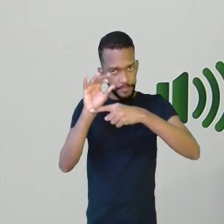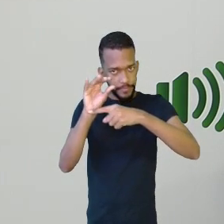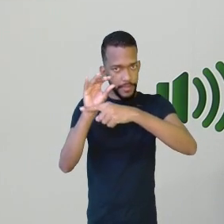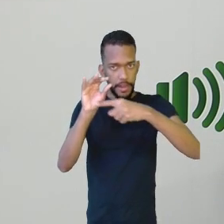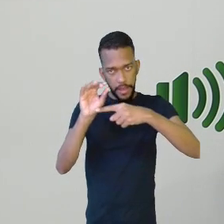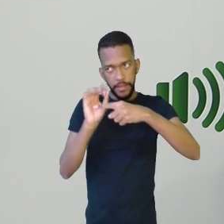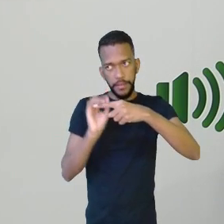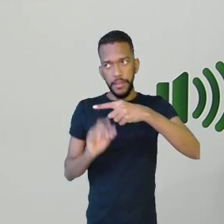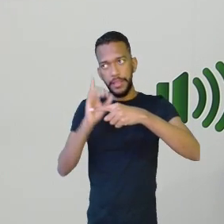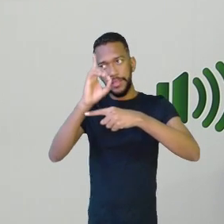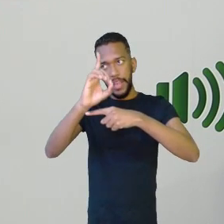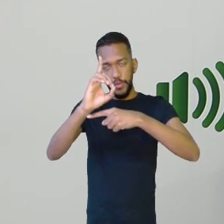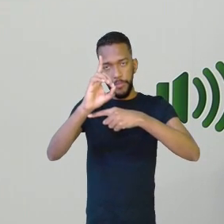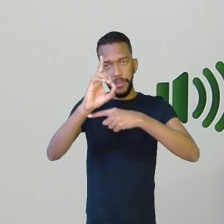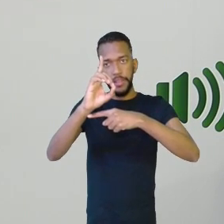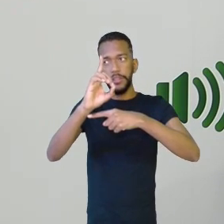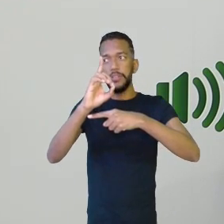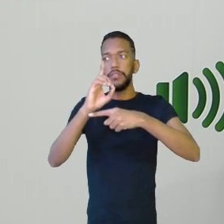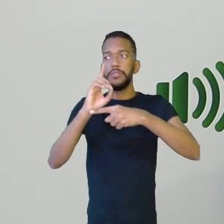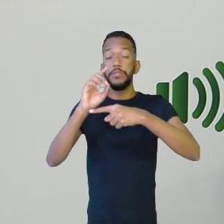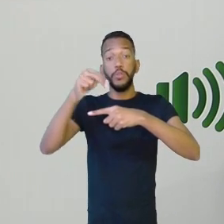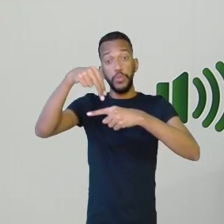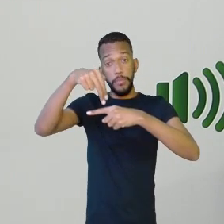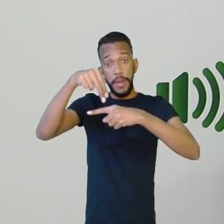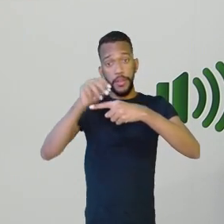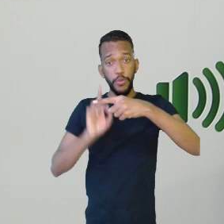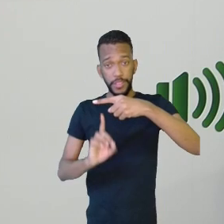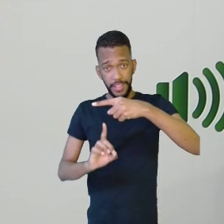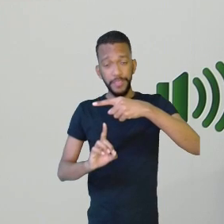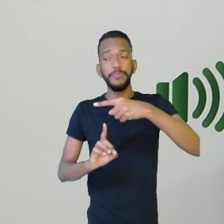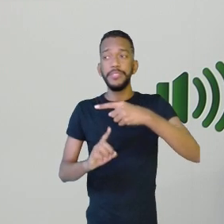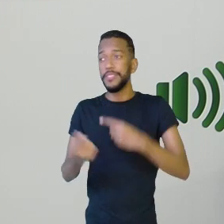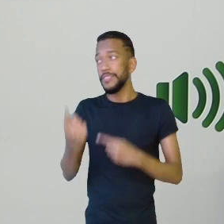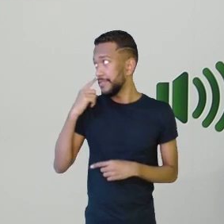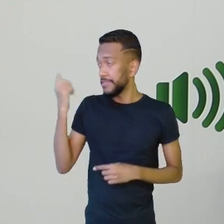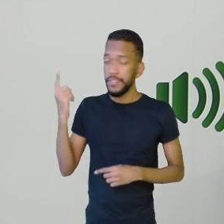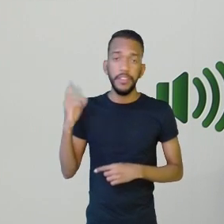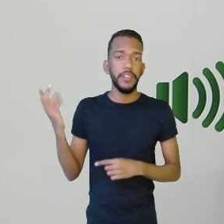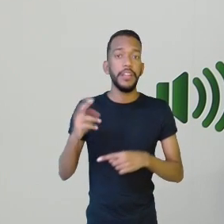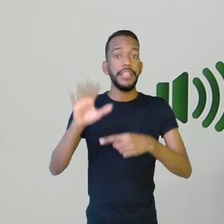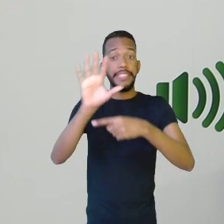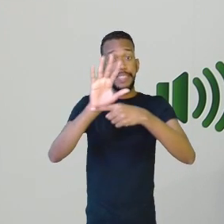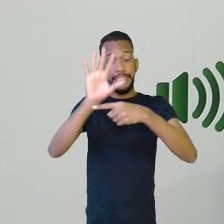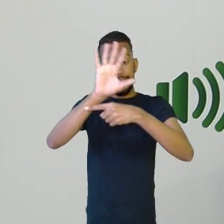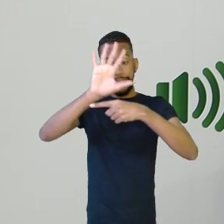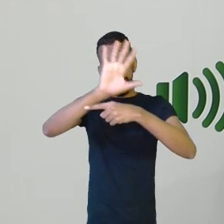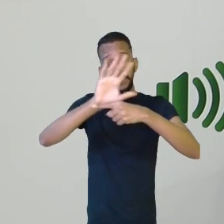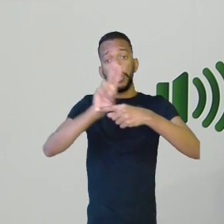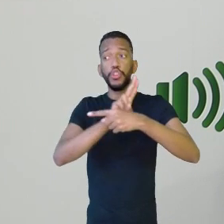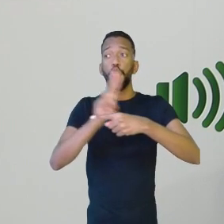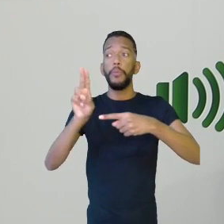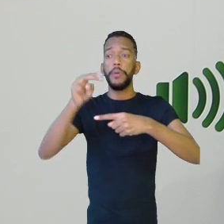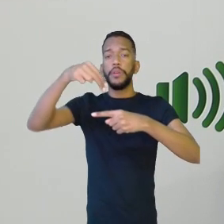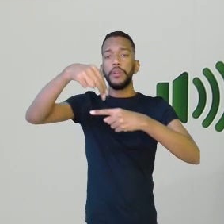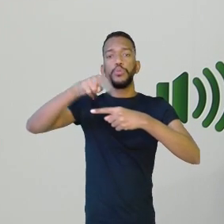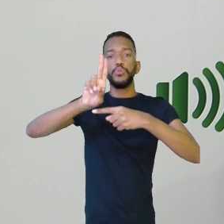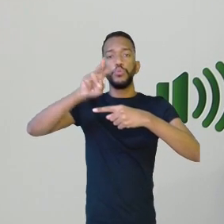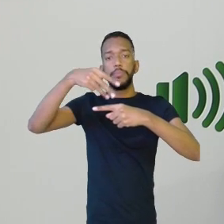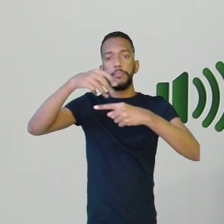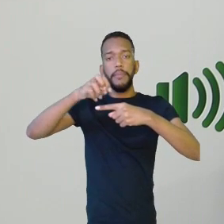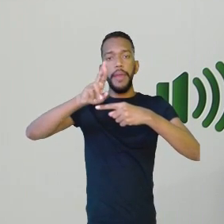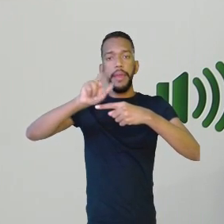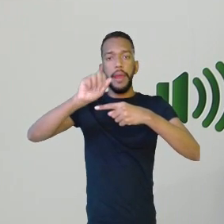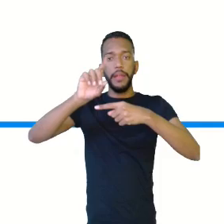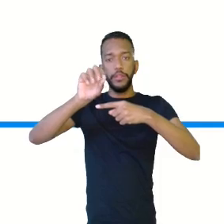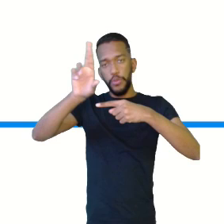ver aqui. Olha só a leitura de fração. O número que está em cima, ele se chama